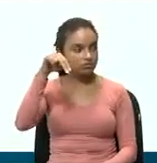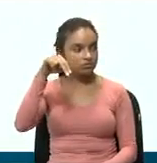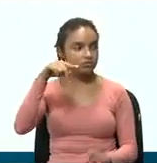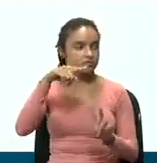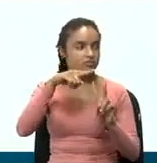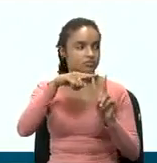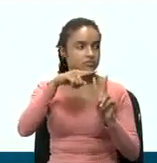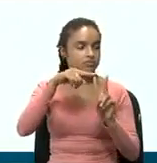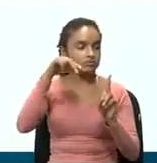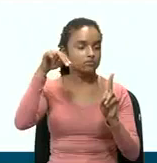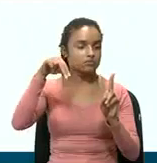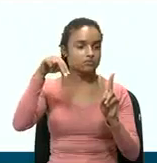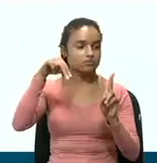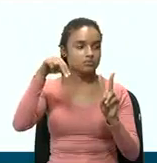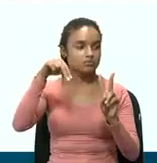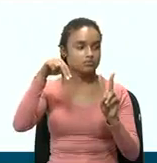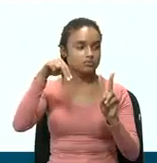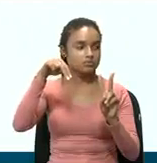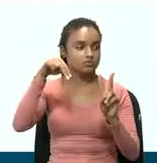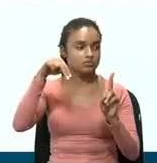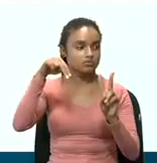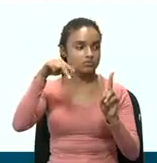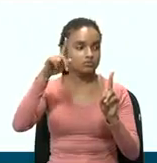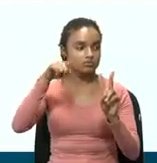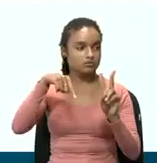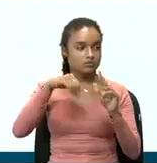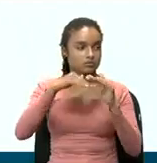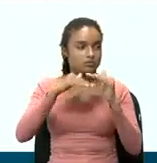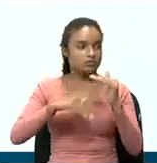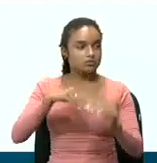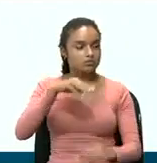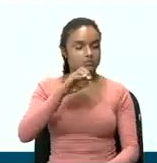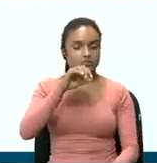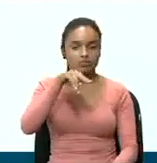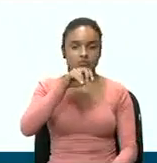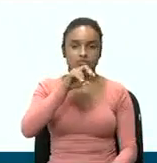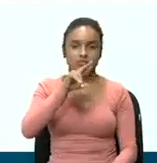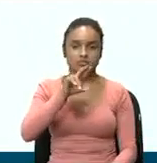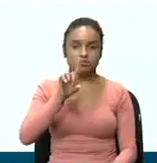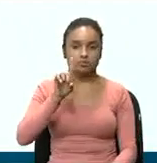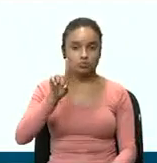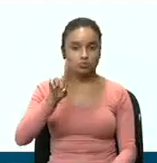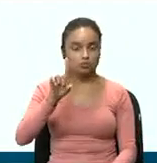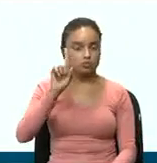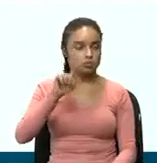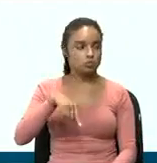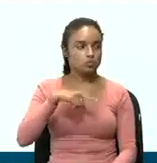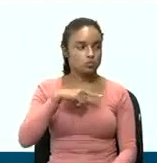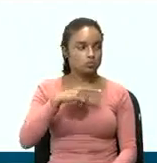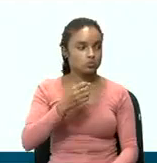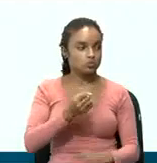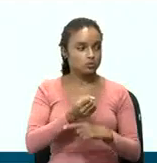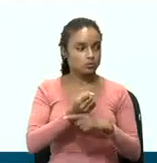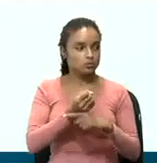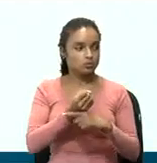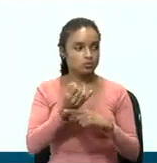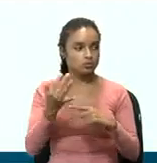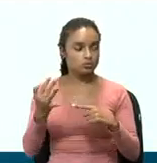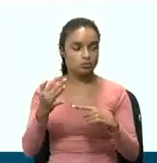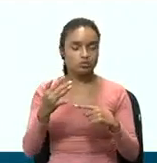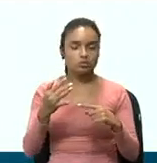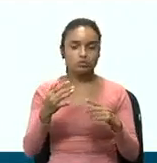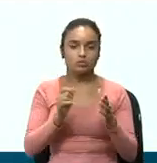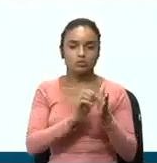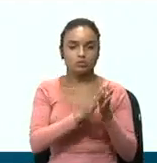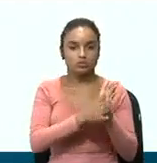raiz de n é menor que 1, a série geométrica